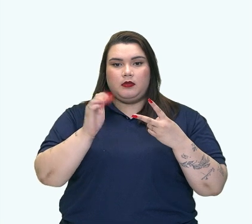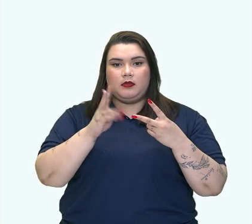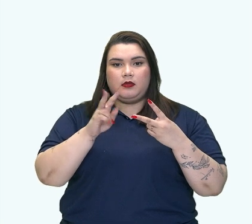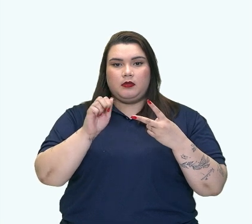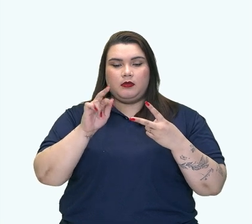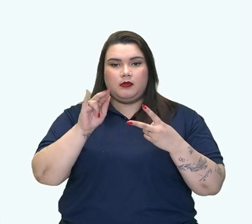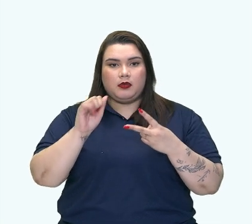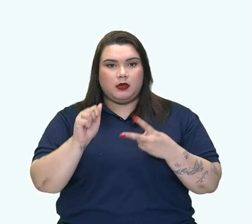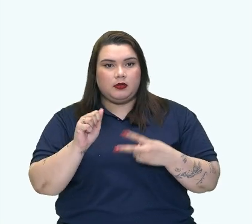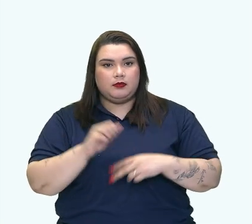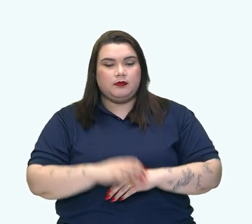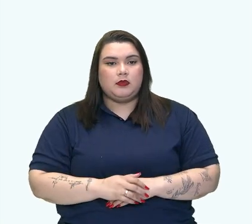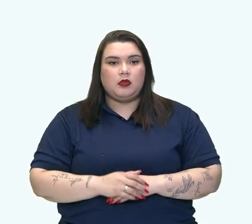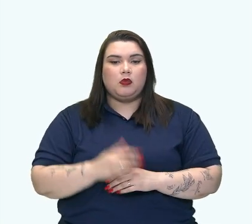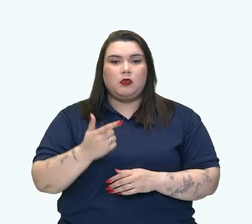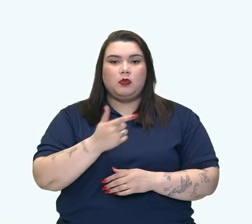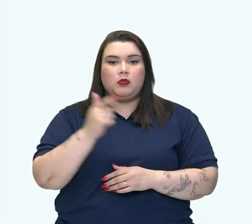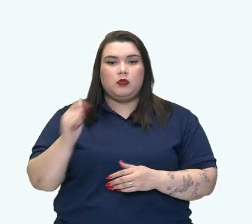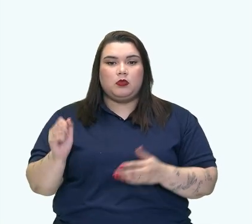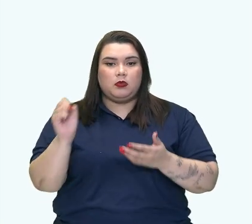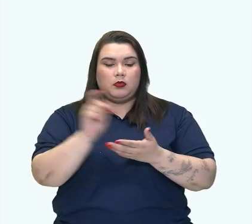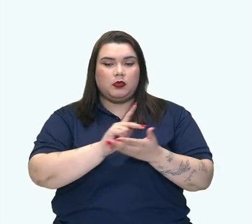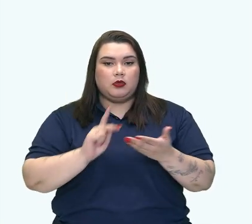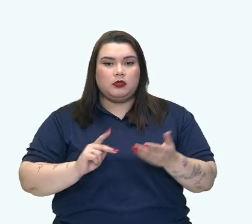Campos parece até